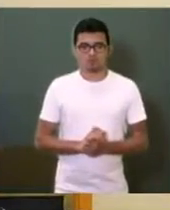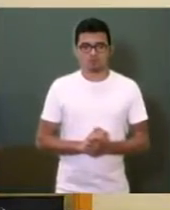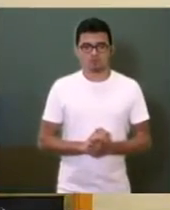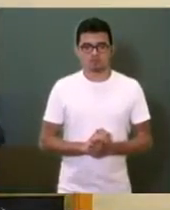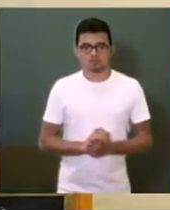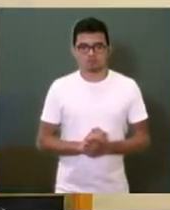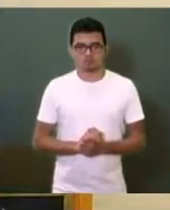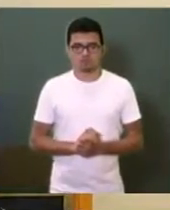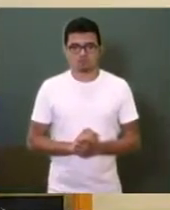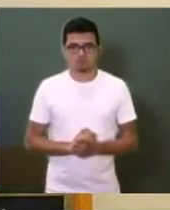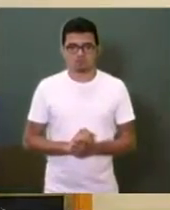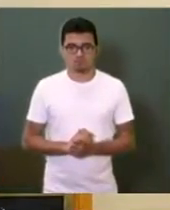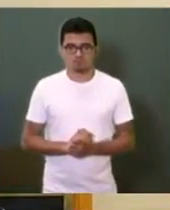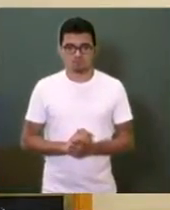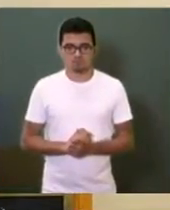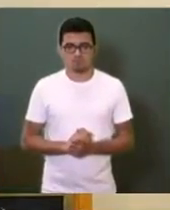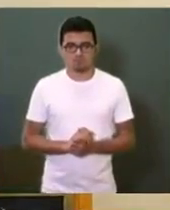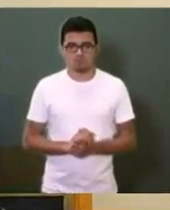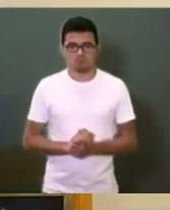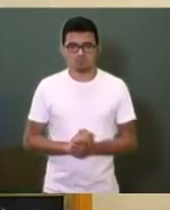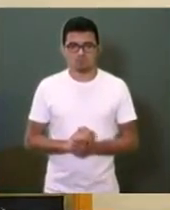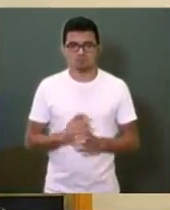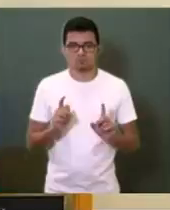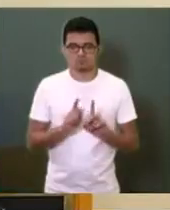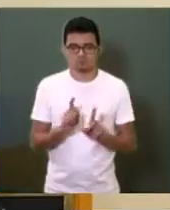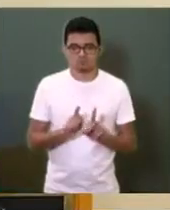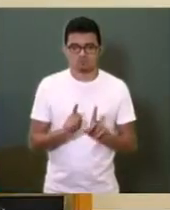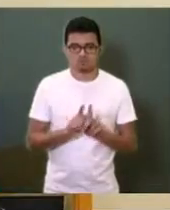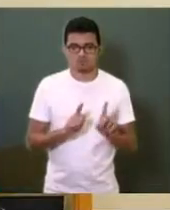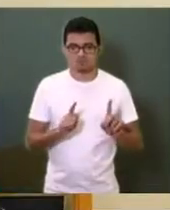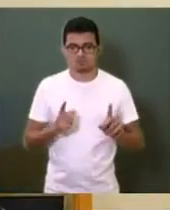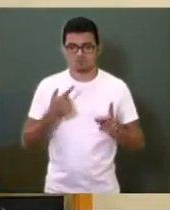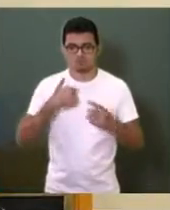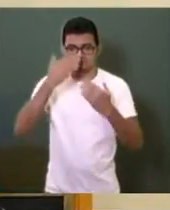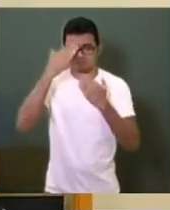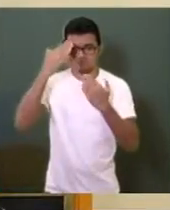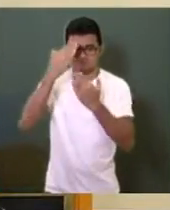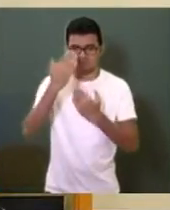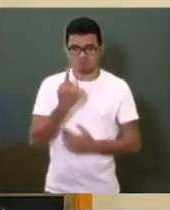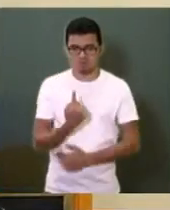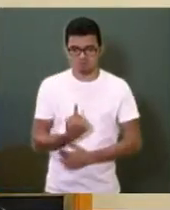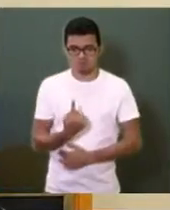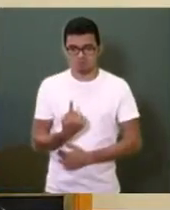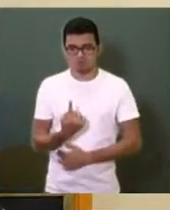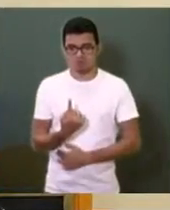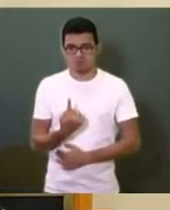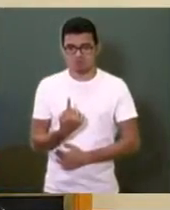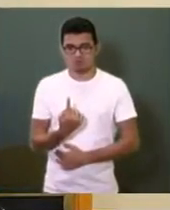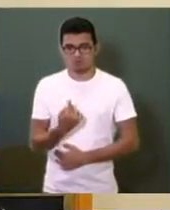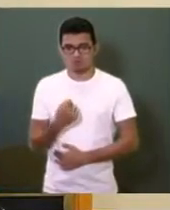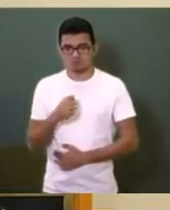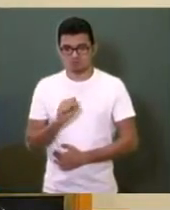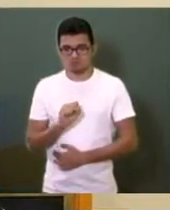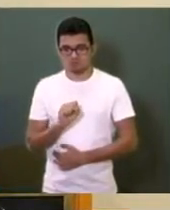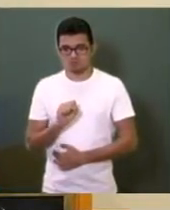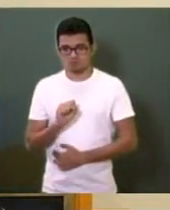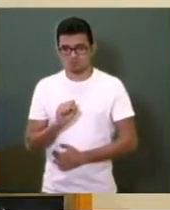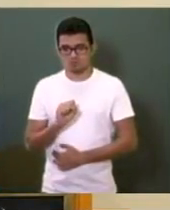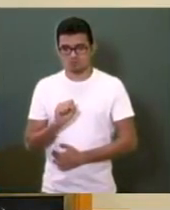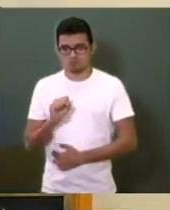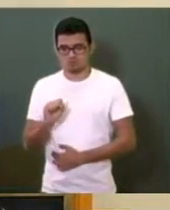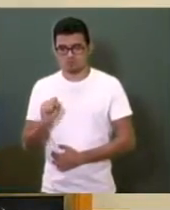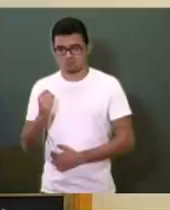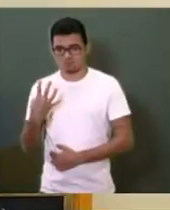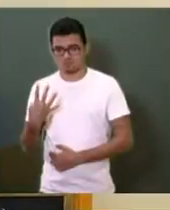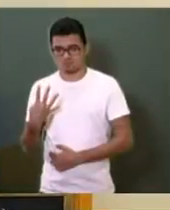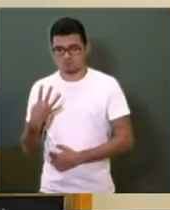e aqui vou abrir um parecer já agradecendo os mil 884 votos que eu